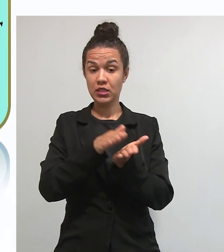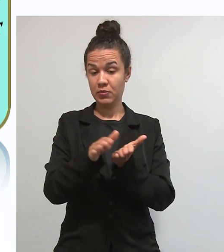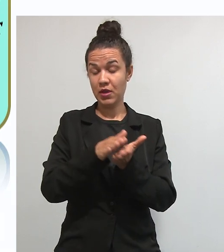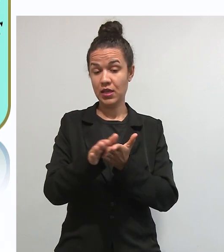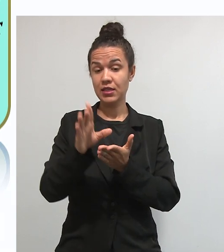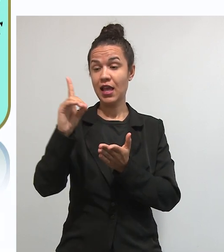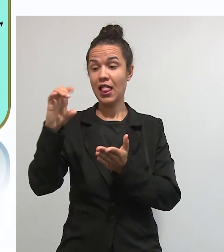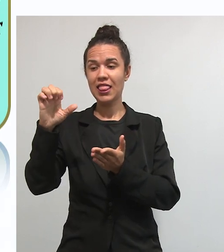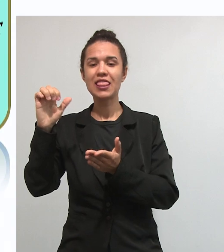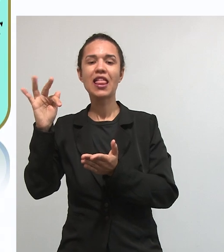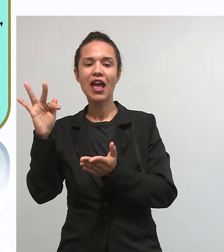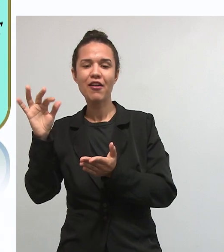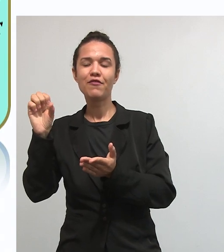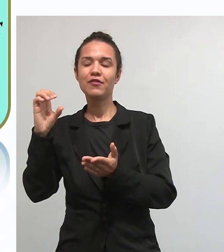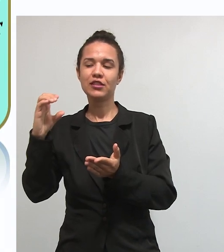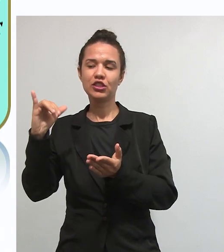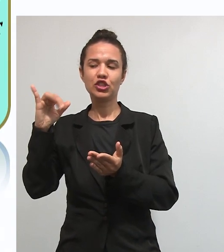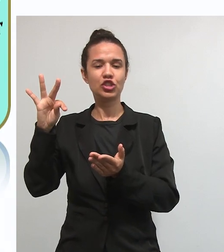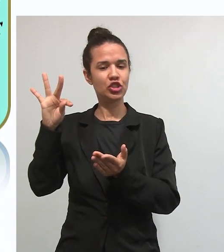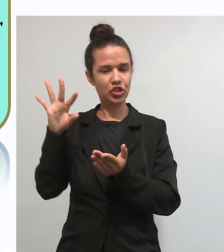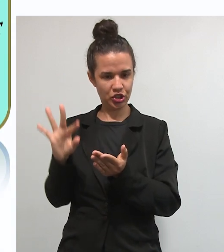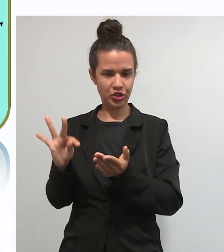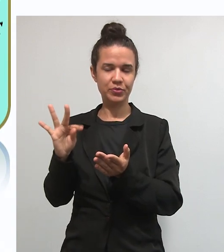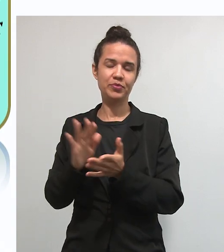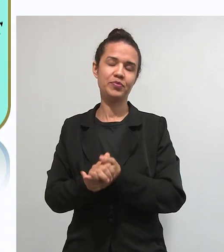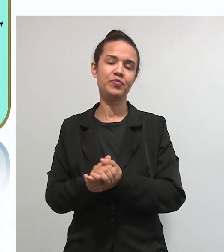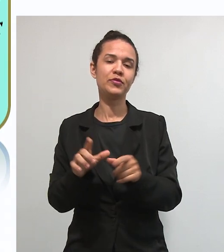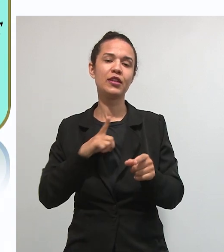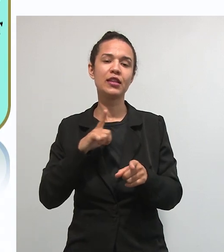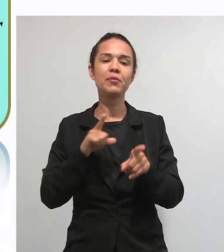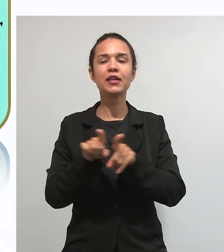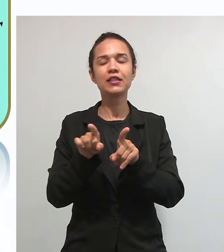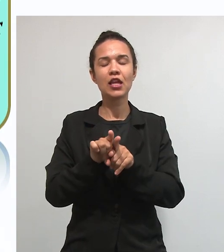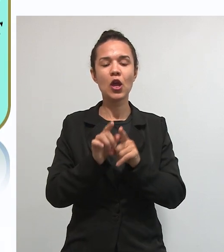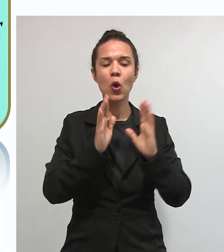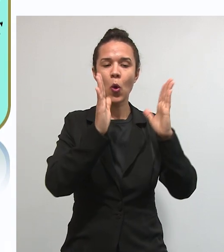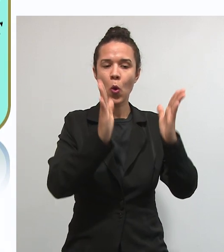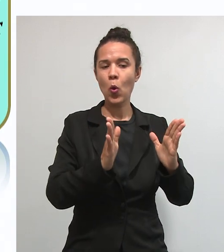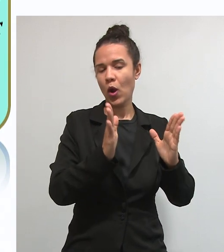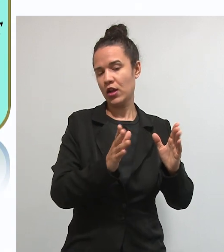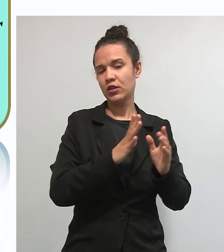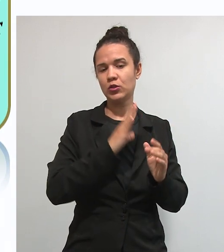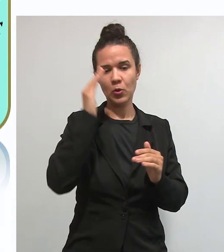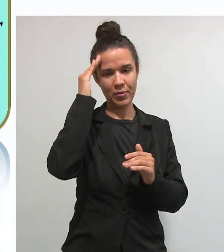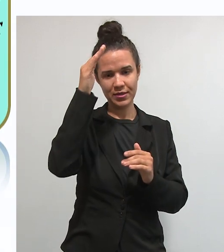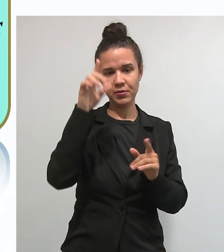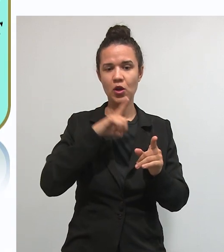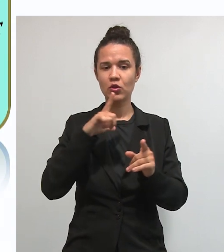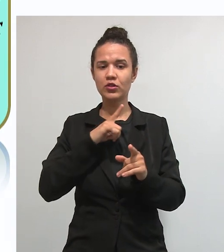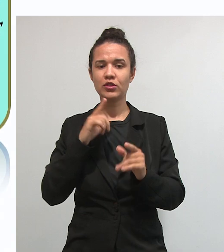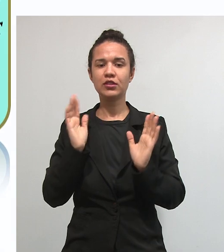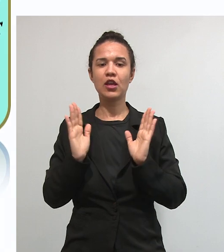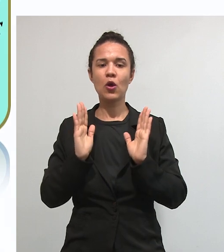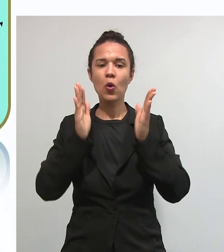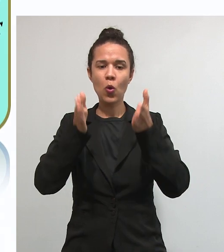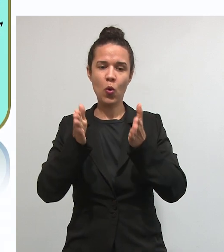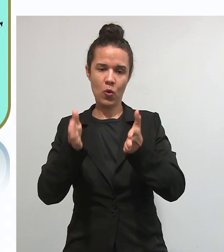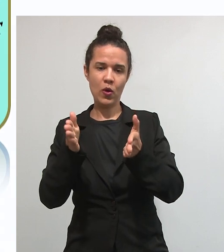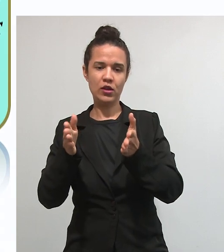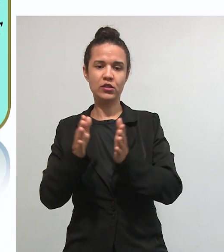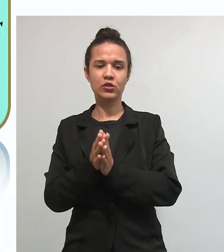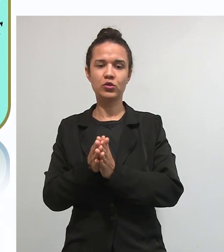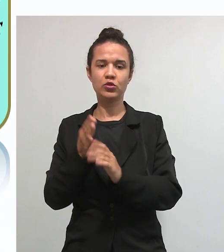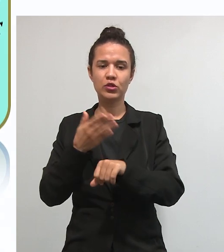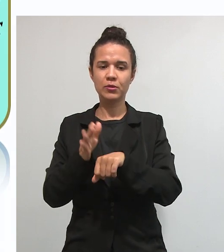principal, tem o quadro de execução dos restos a pagar não processados, temos o quadro da execução